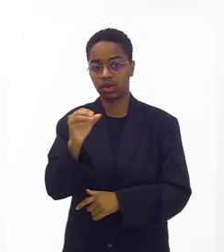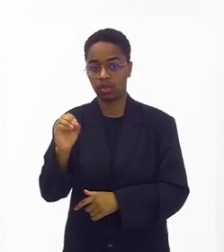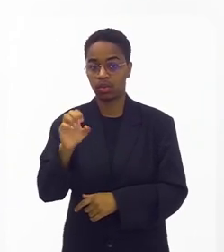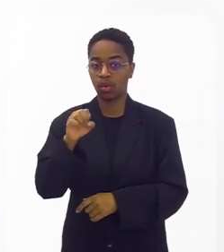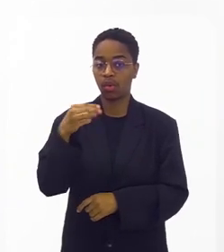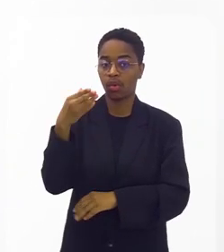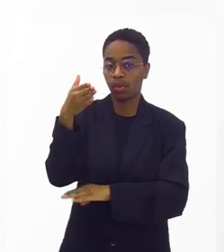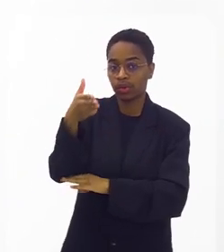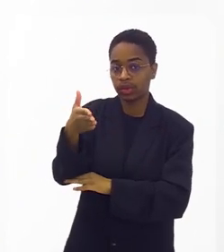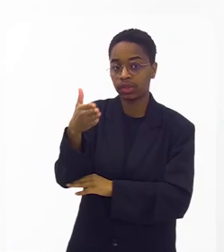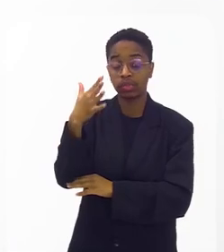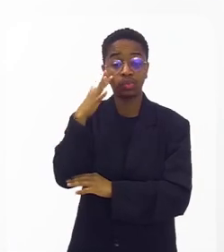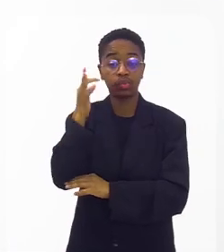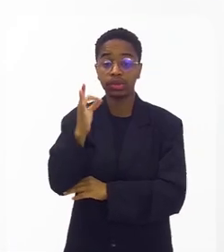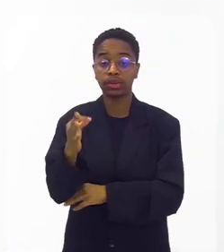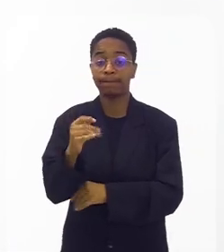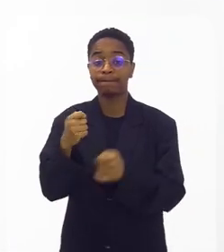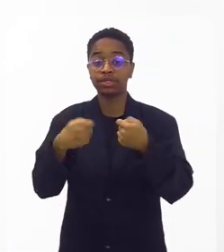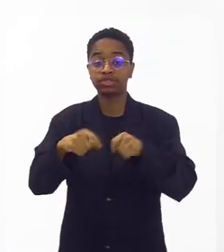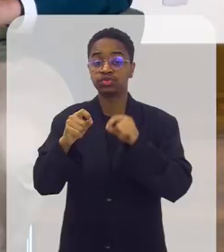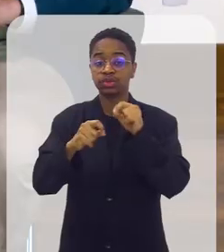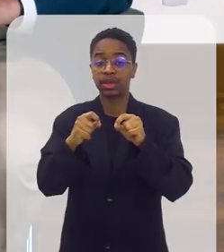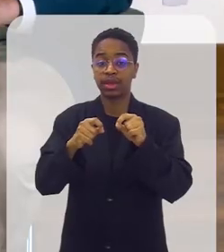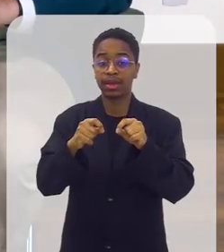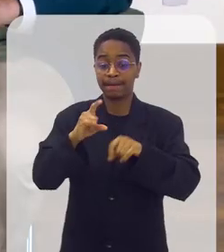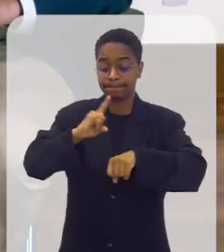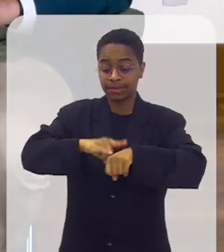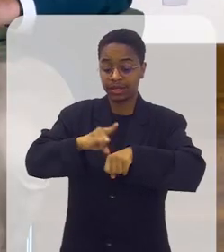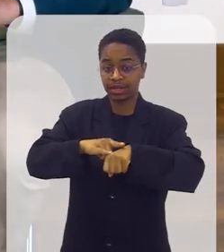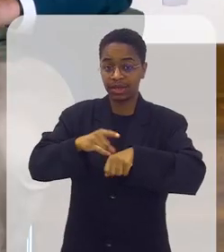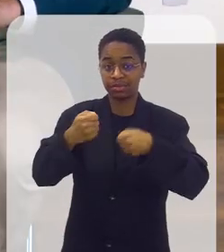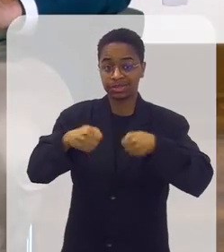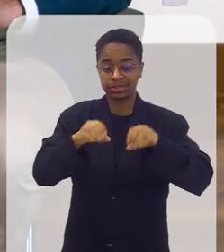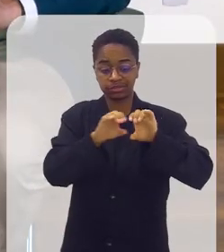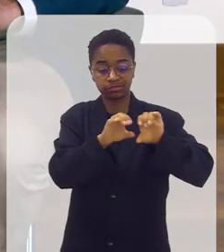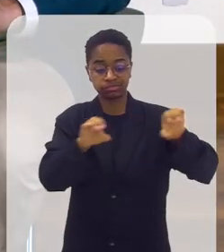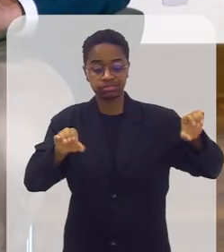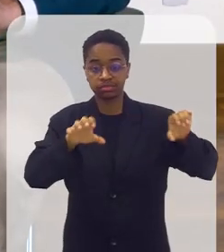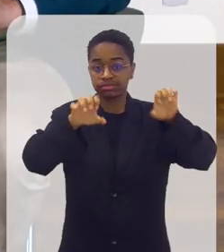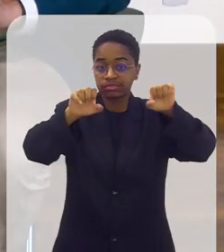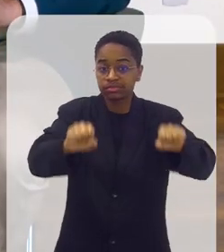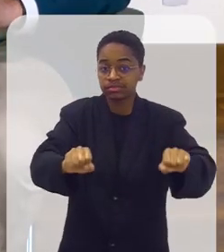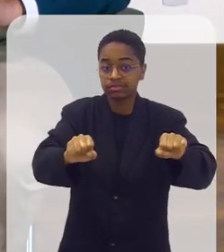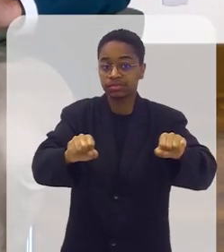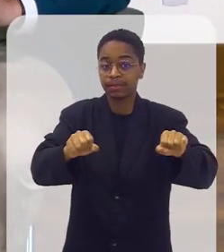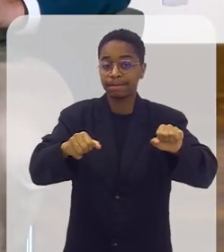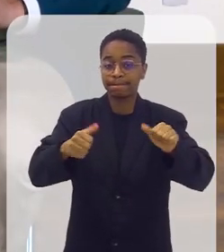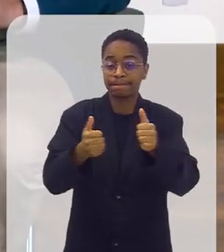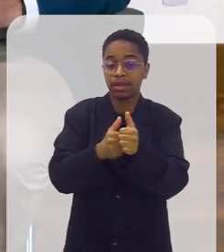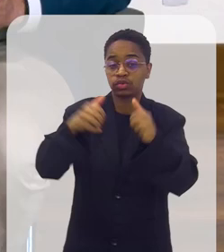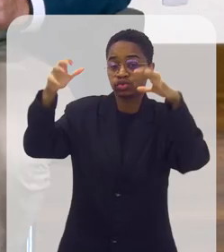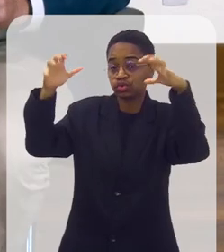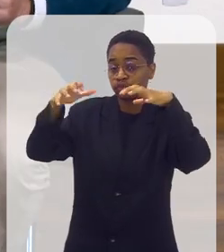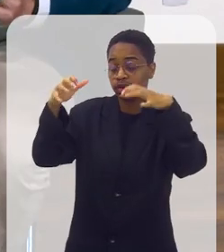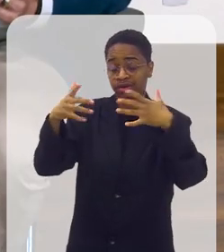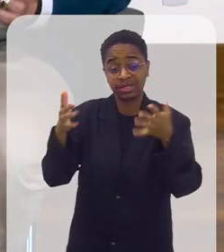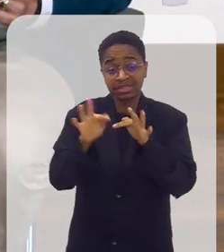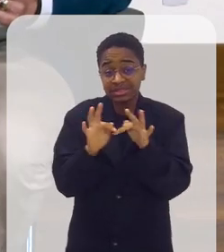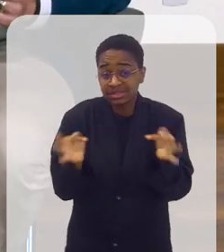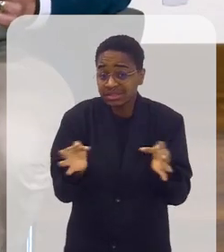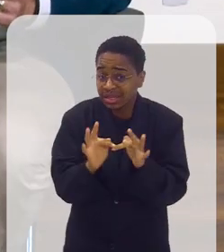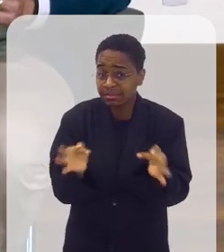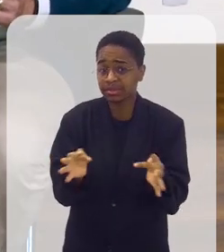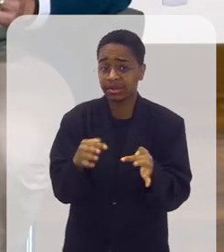ainda não entenderam que precisa da barra no, nos banheiros, nos chuveiros. Uma coisa, coisa muito simples. Uma